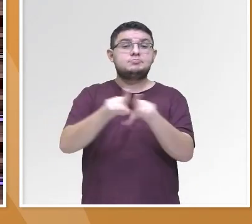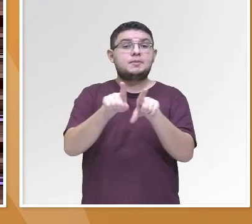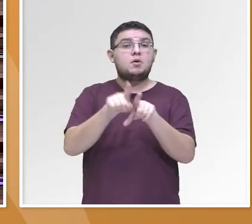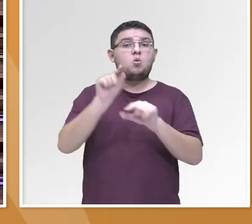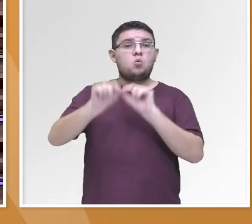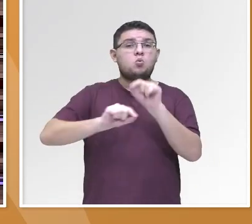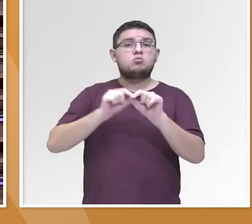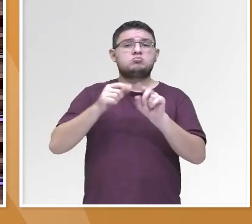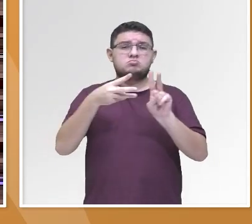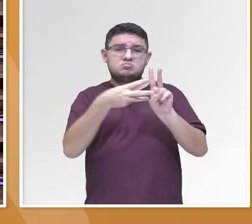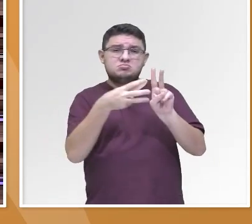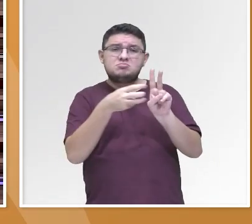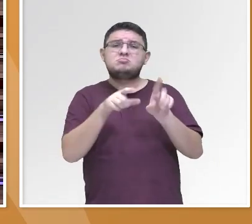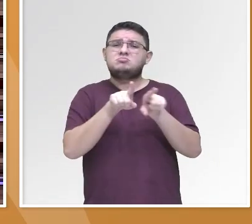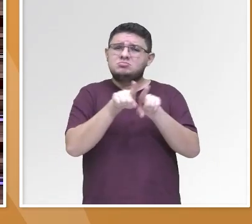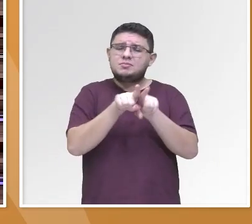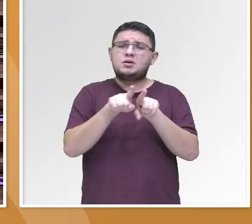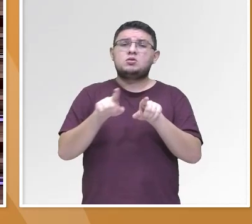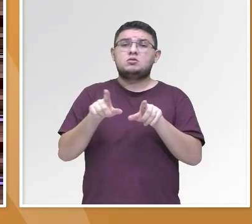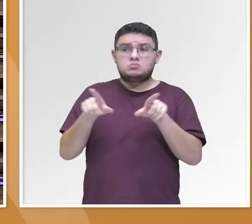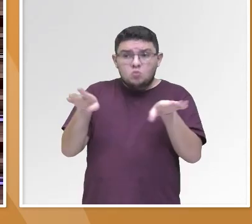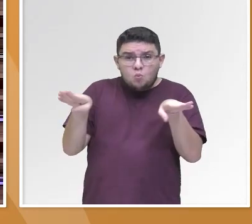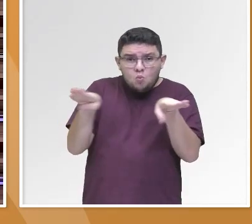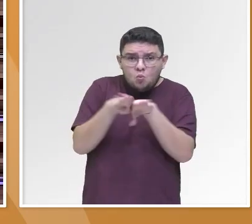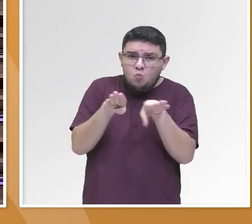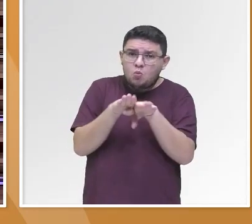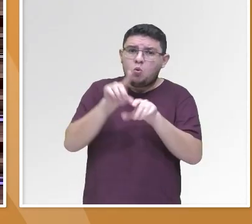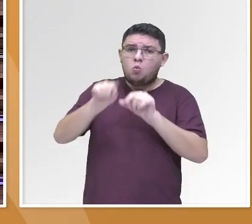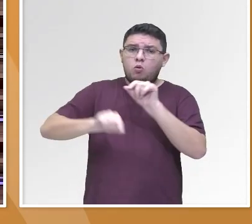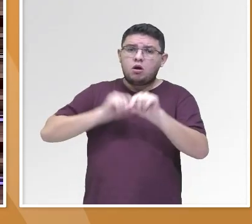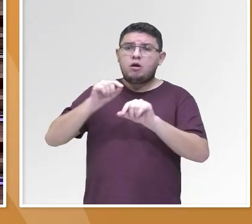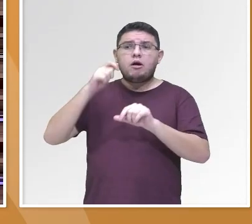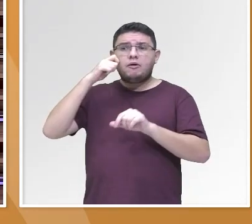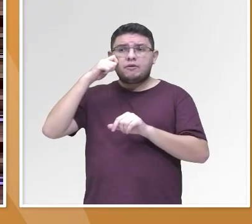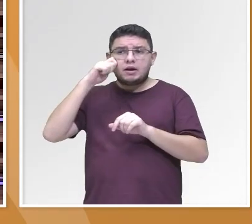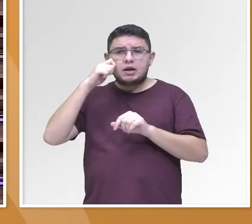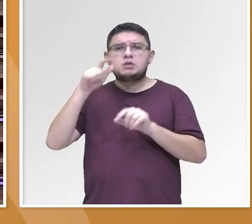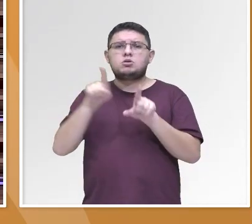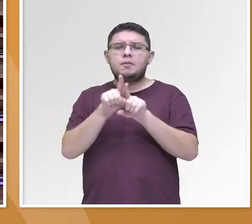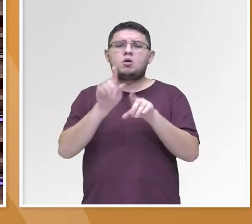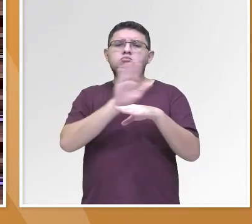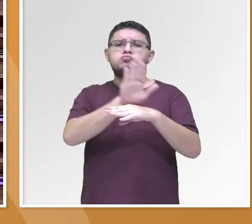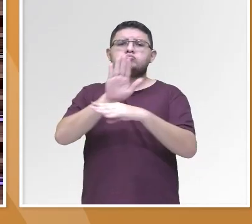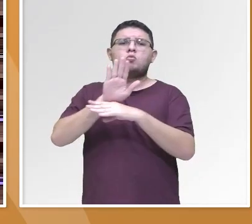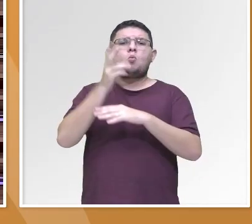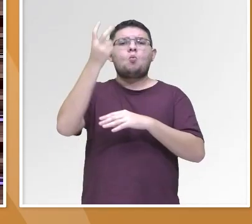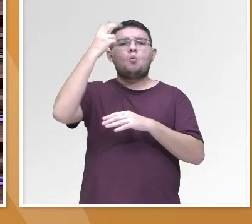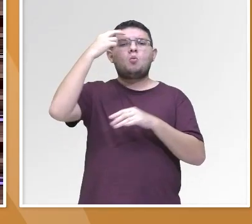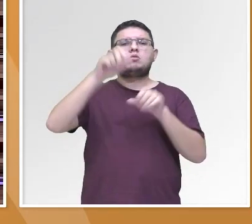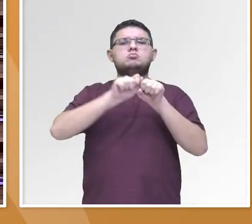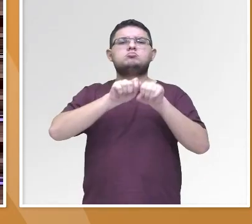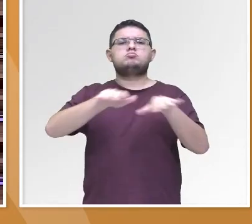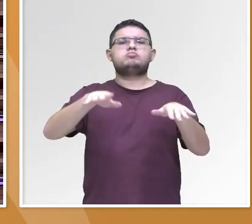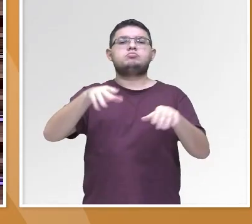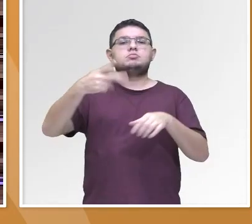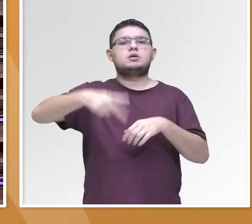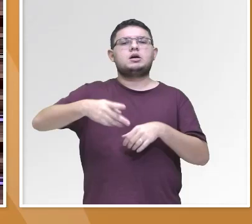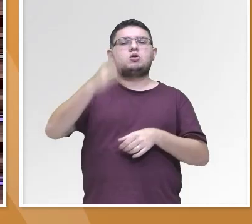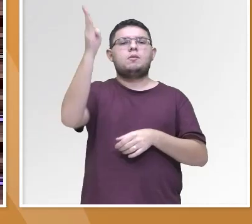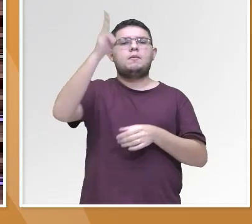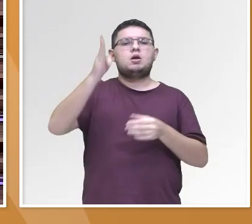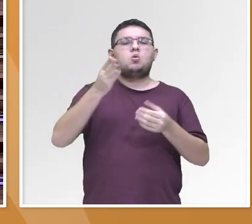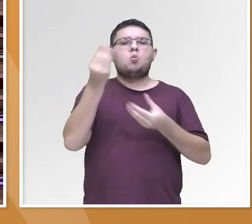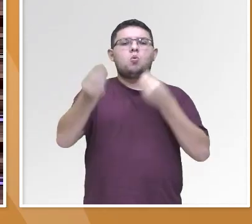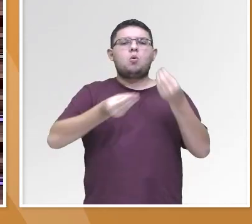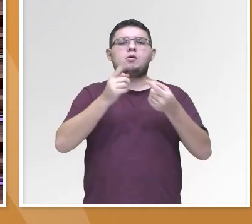indígenas também, então os africanos também têm uma grande contribuição no processo de formação cultural do Brasil, seja nos